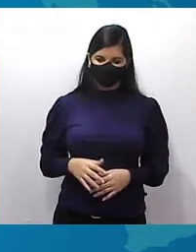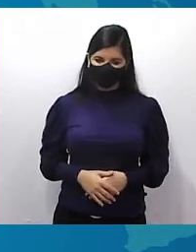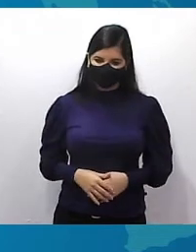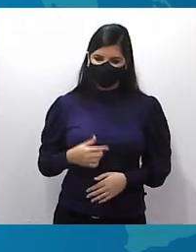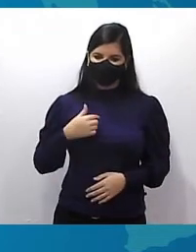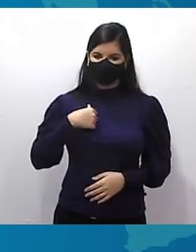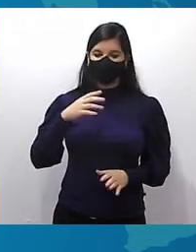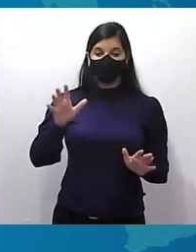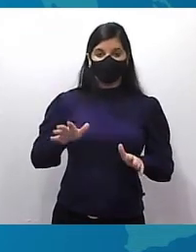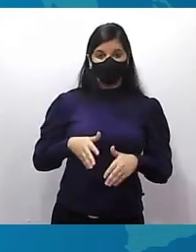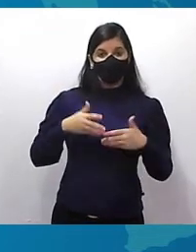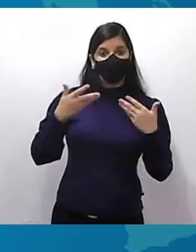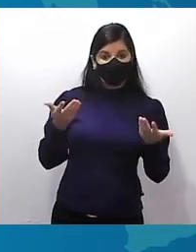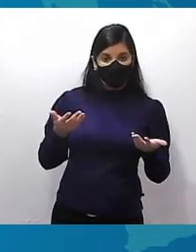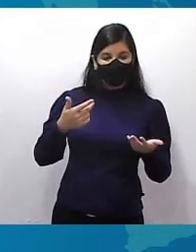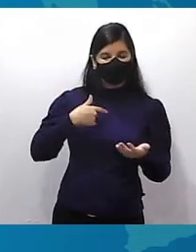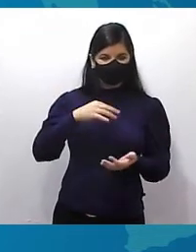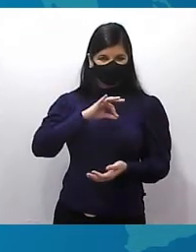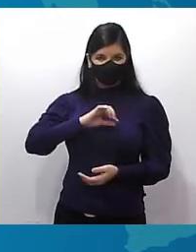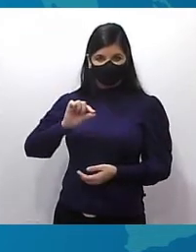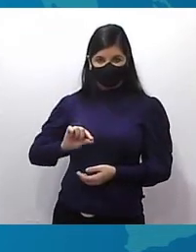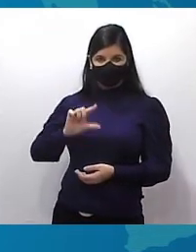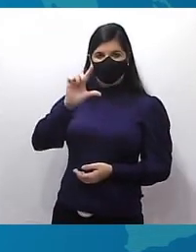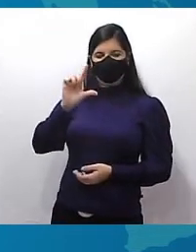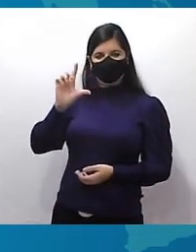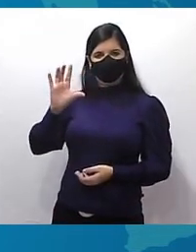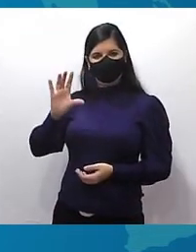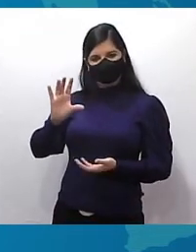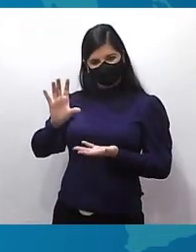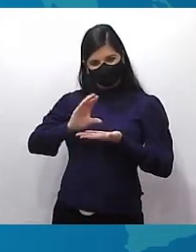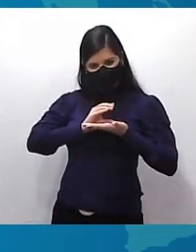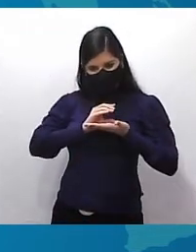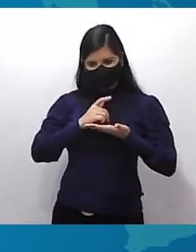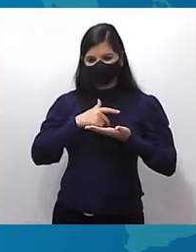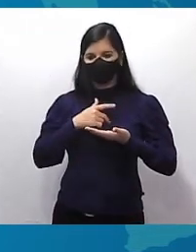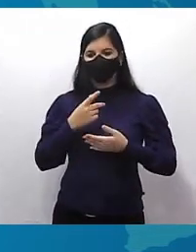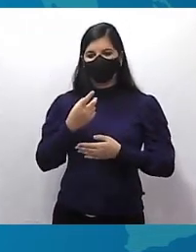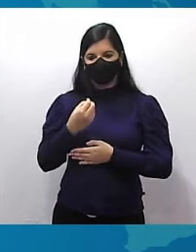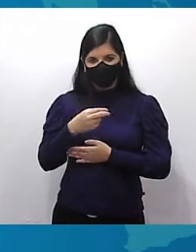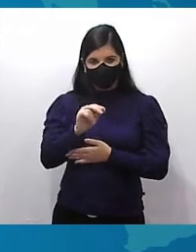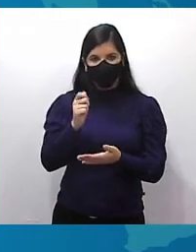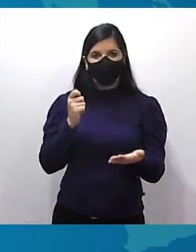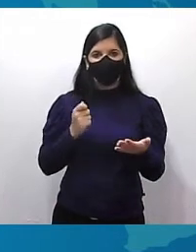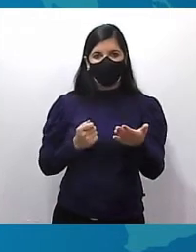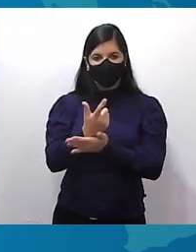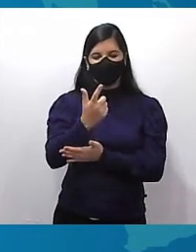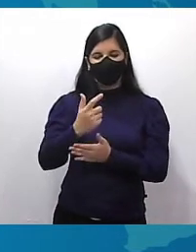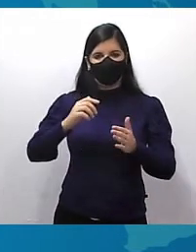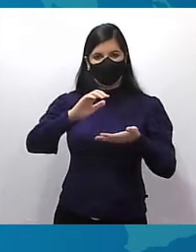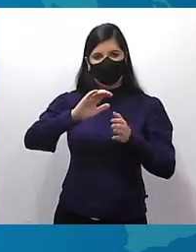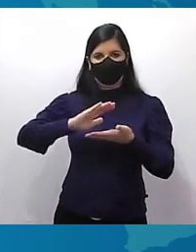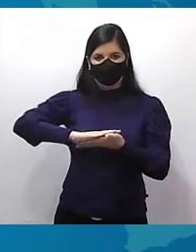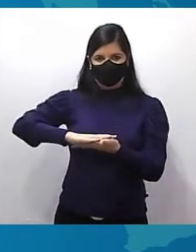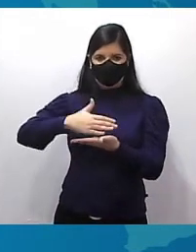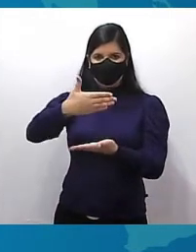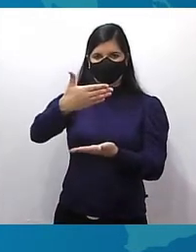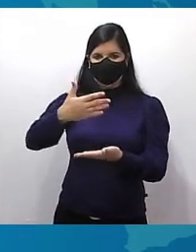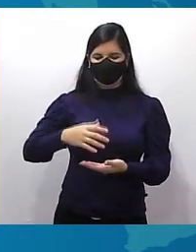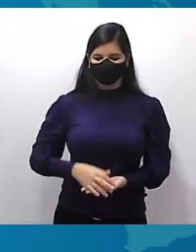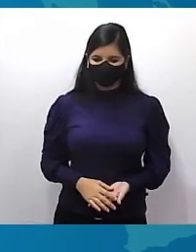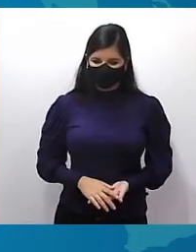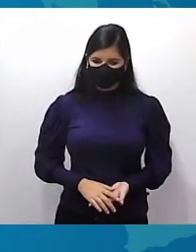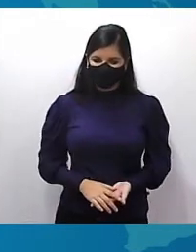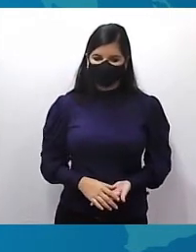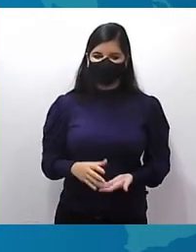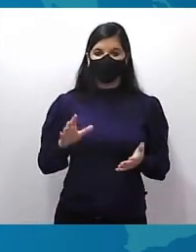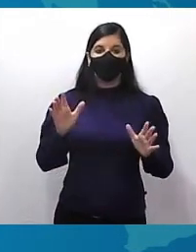get a raise, quando eu tiver um aumento, I'm going to buy a notebook. Eu vou comprar um notebook para mim.